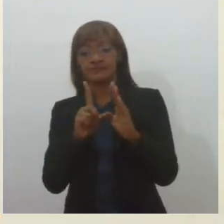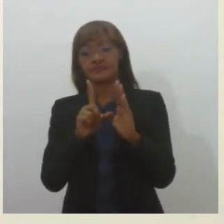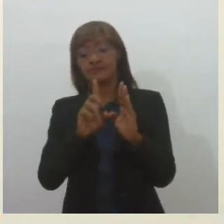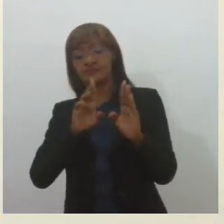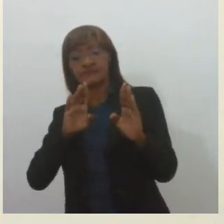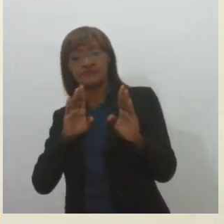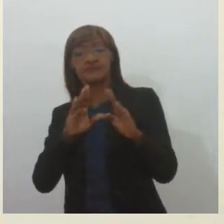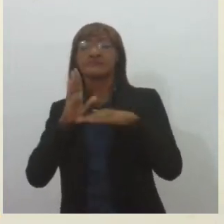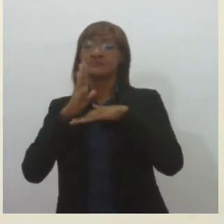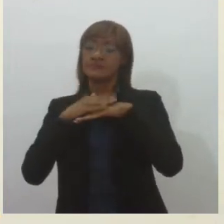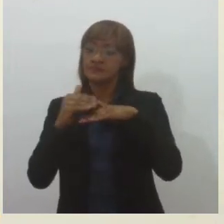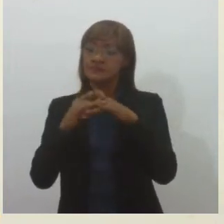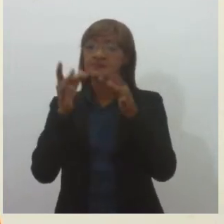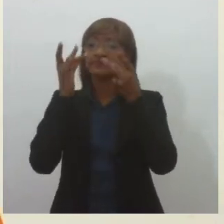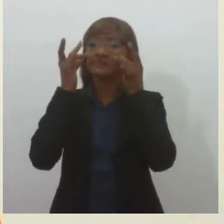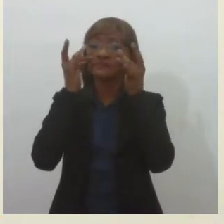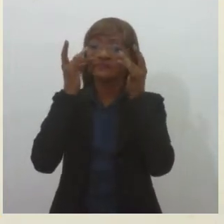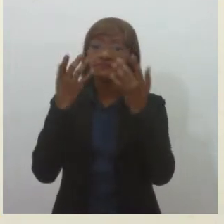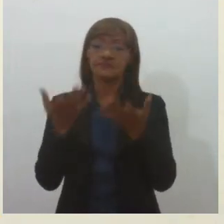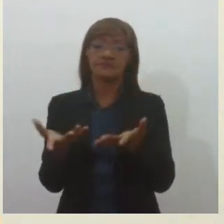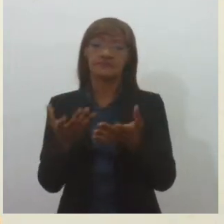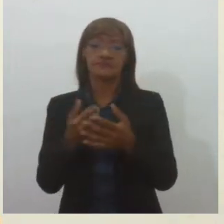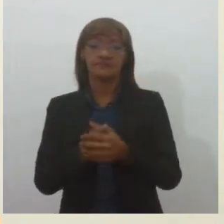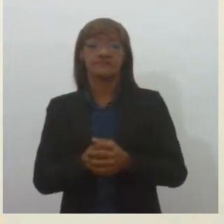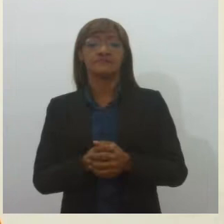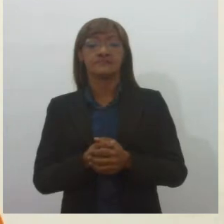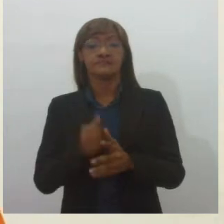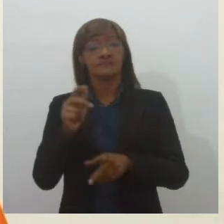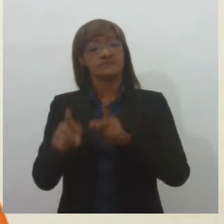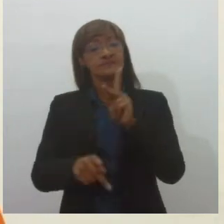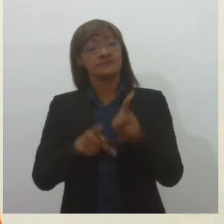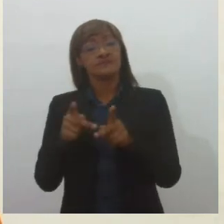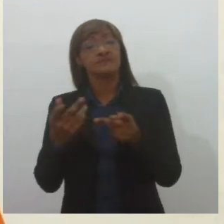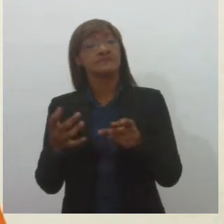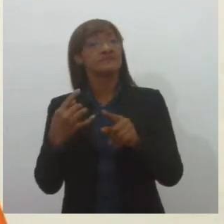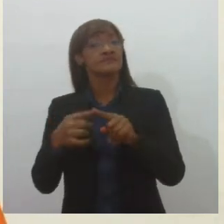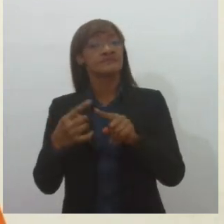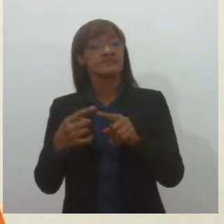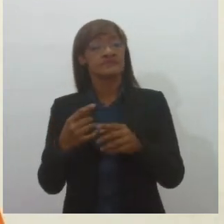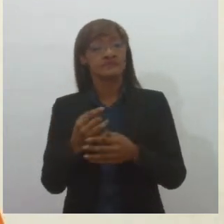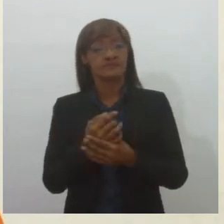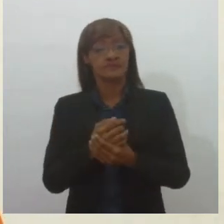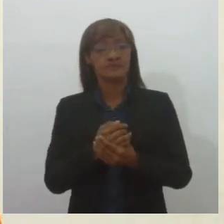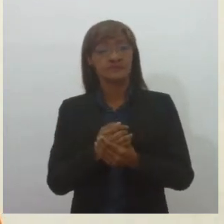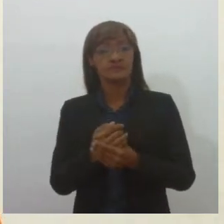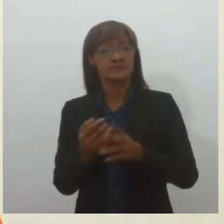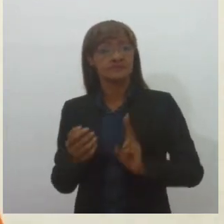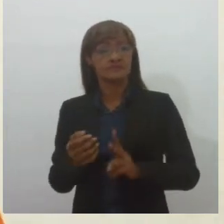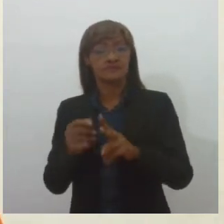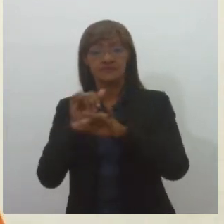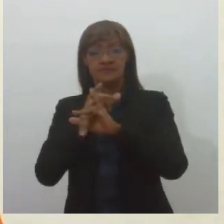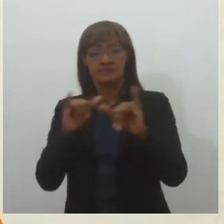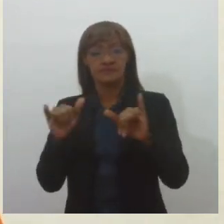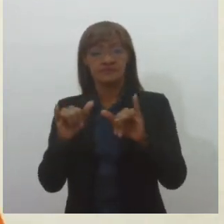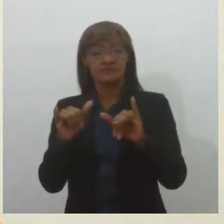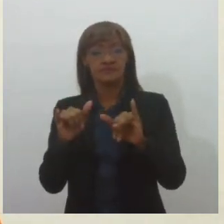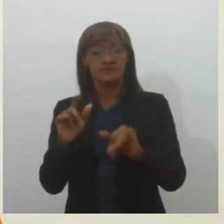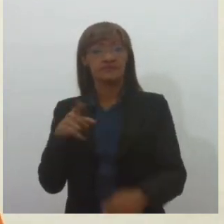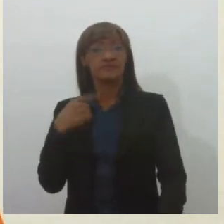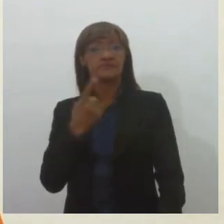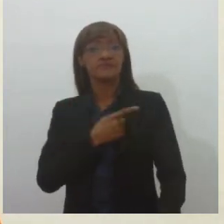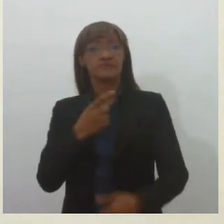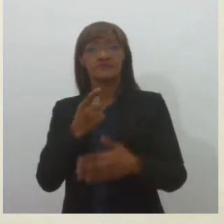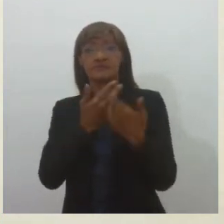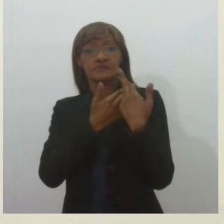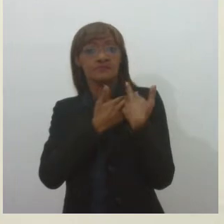todo carinho com todo com todo o zelo pela população porque eu sempre digo aos meninos que a nossa profissão